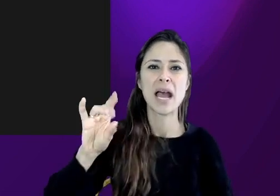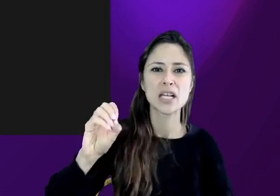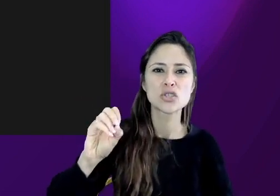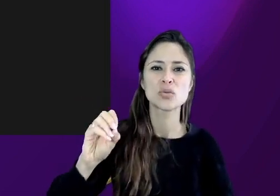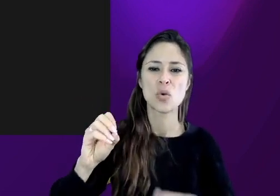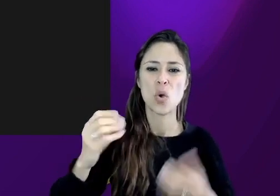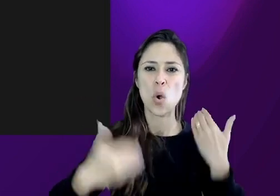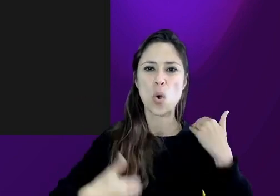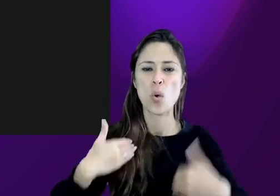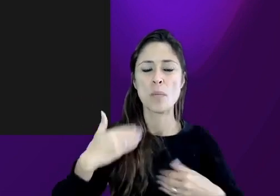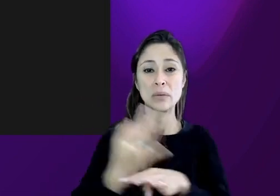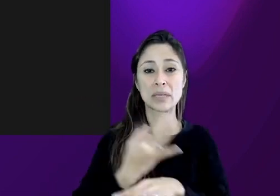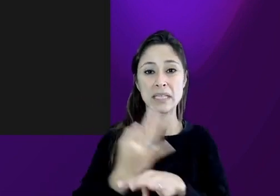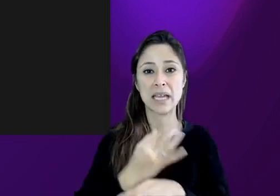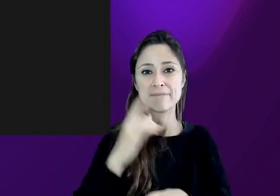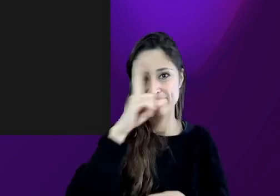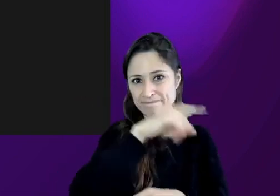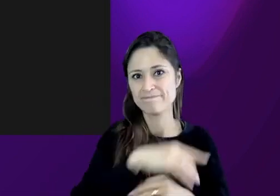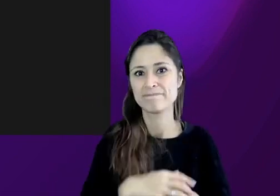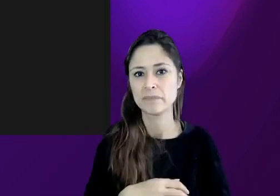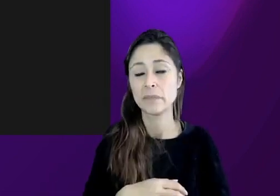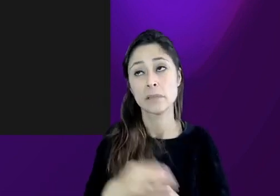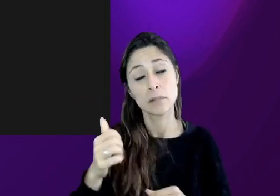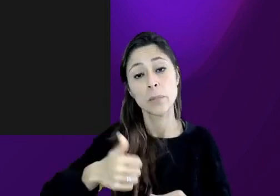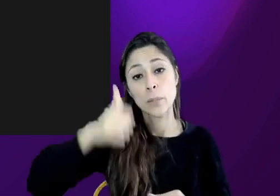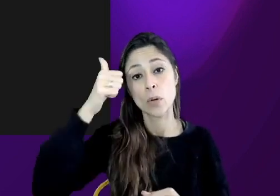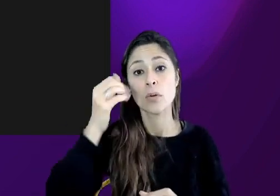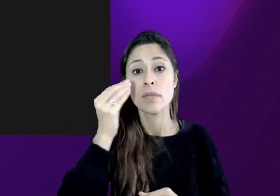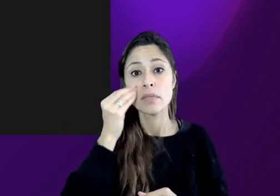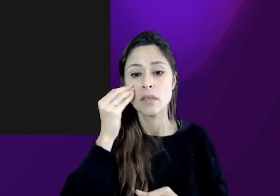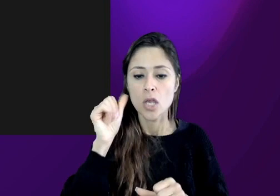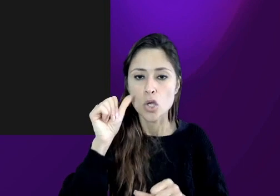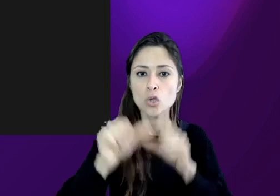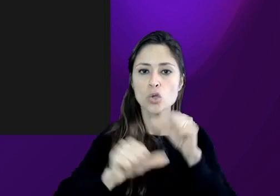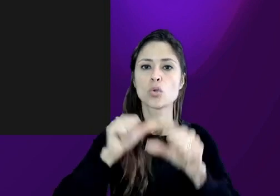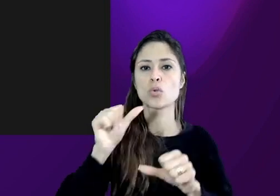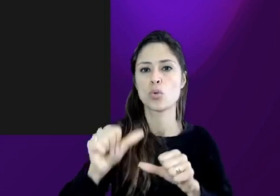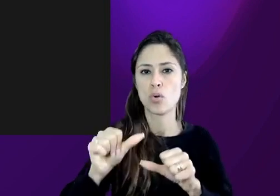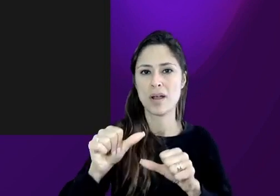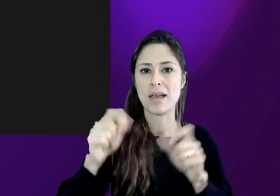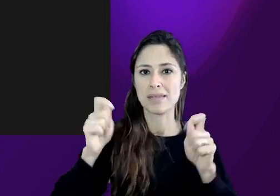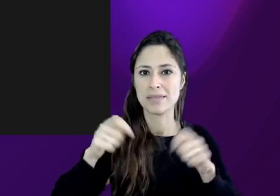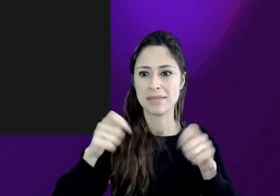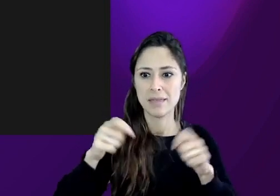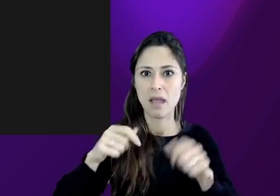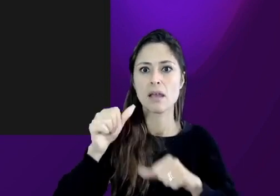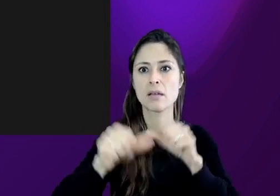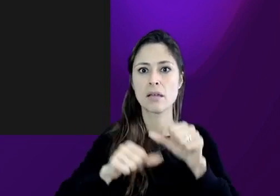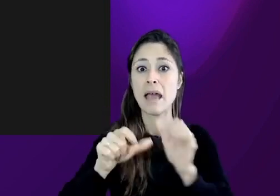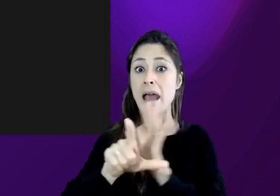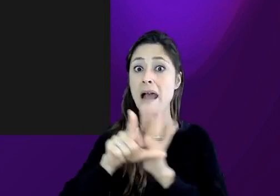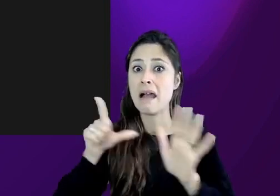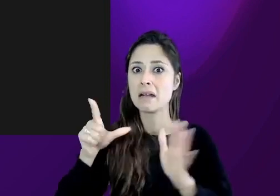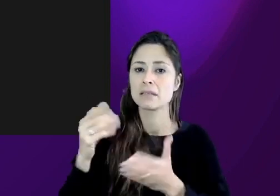Então, o melhor é tentar reverter situações reversíveis